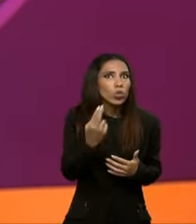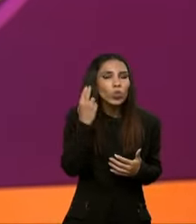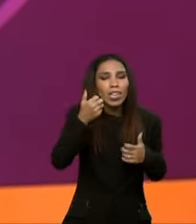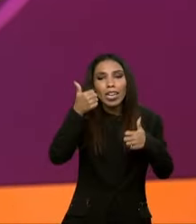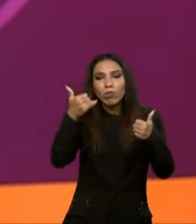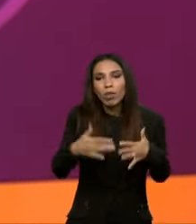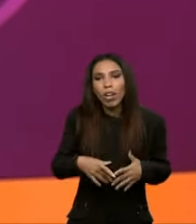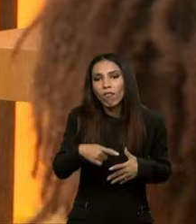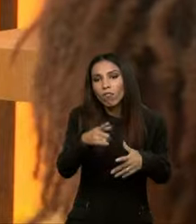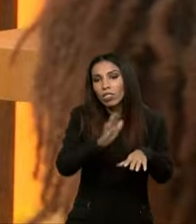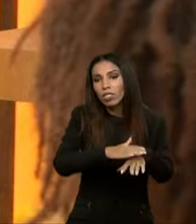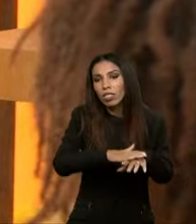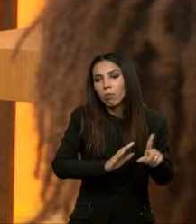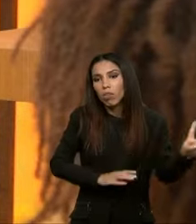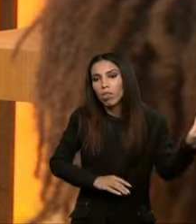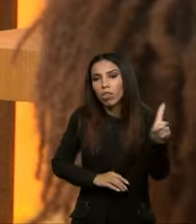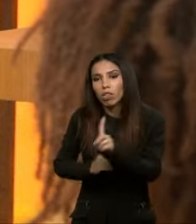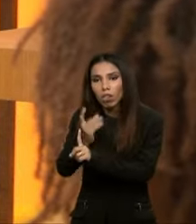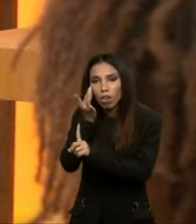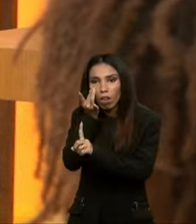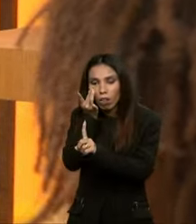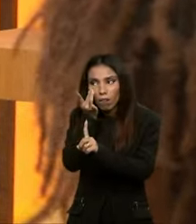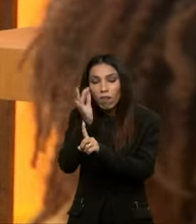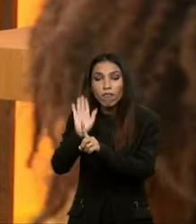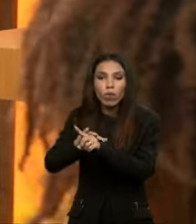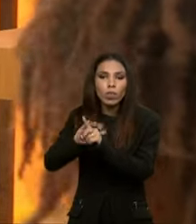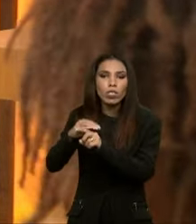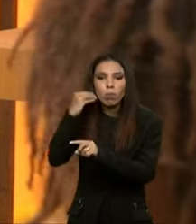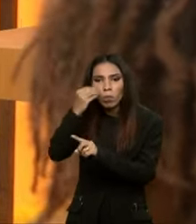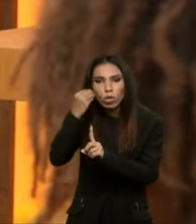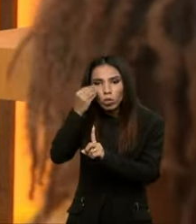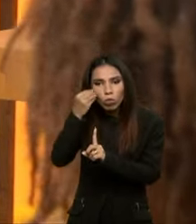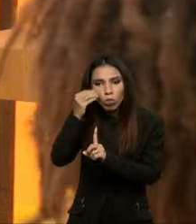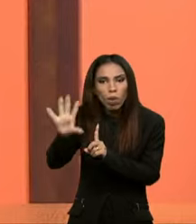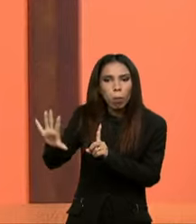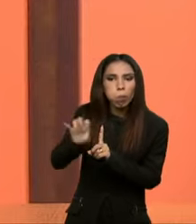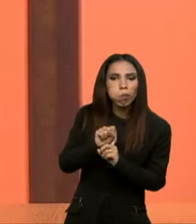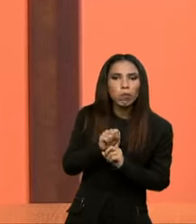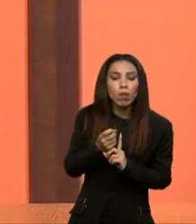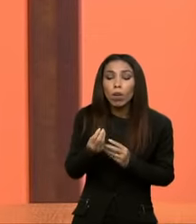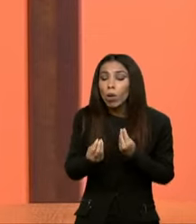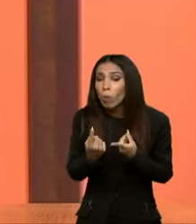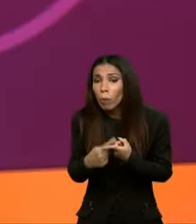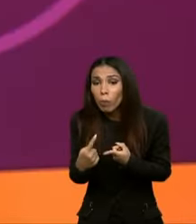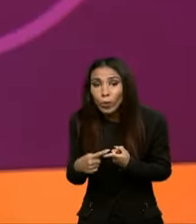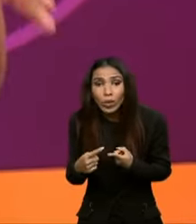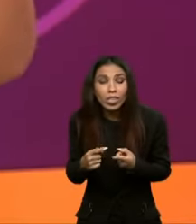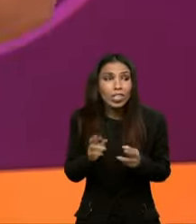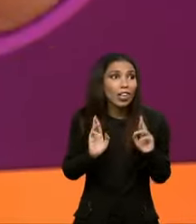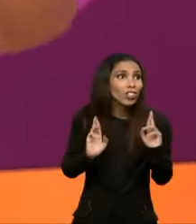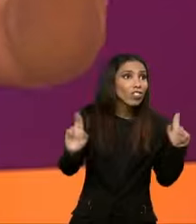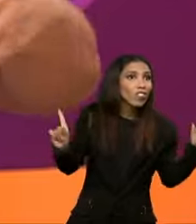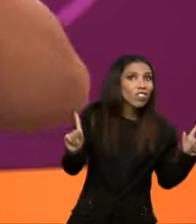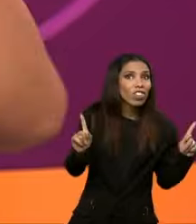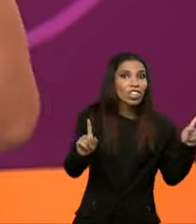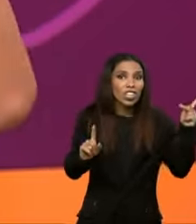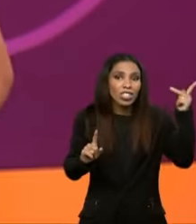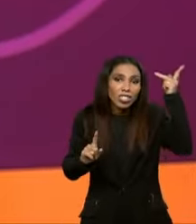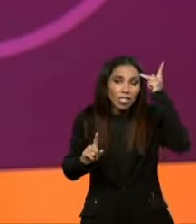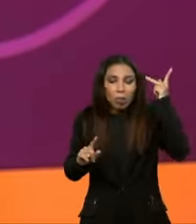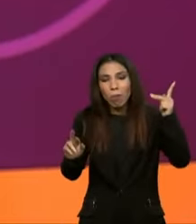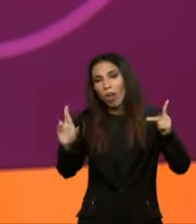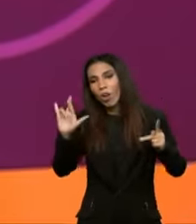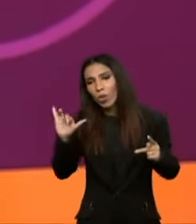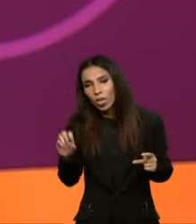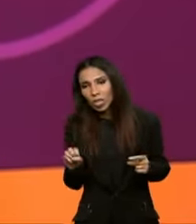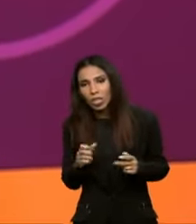ir. Ah, é. Tem que vivenciar. E aí você tira a sua visão daquilo ali. É. Você, tem que vivenciar. Não dá pra te explicar, porque é diferente do carnaval do Rio, de São Paulo, aquelas coisas, os carros alegóricos. Eu